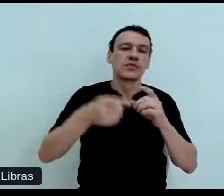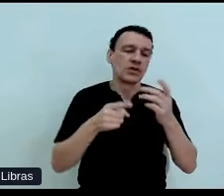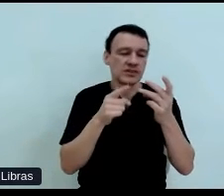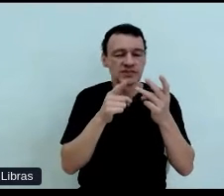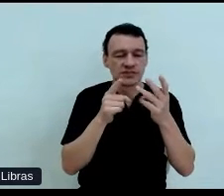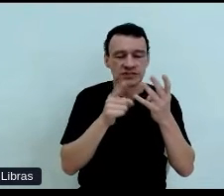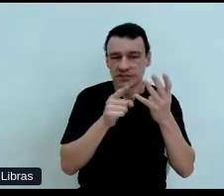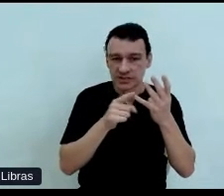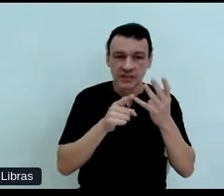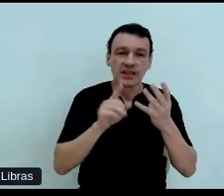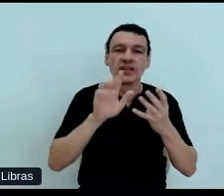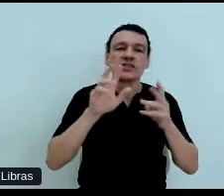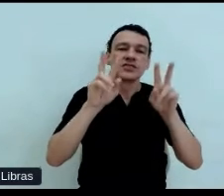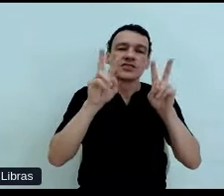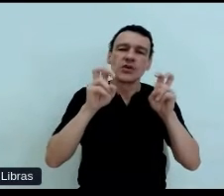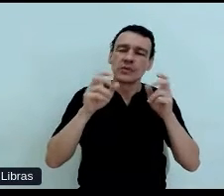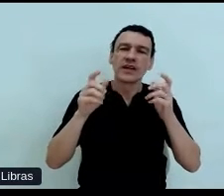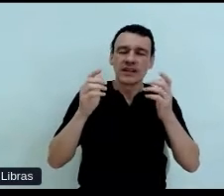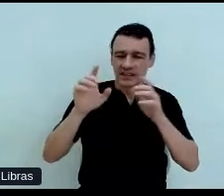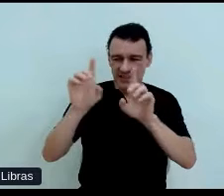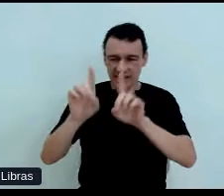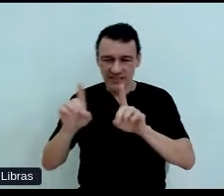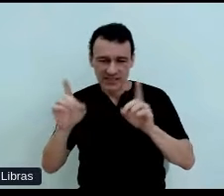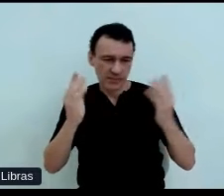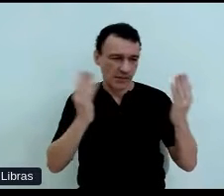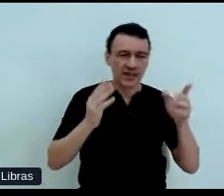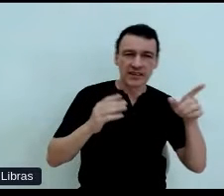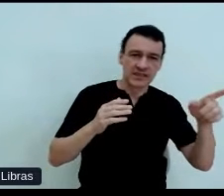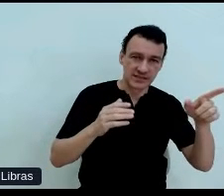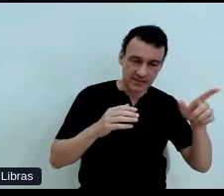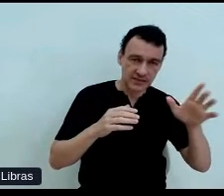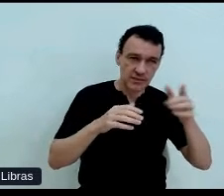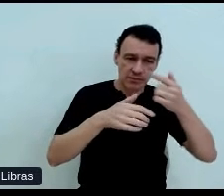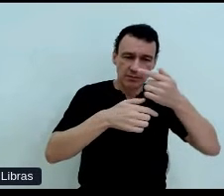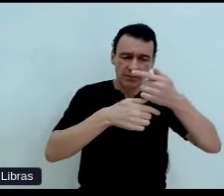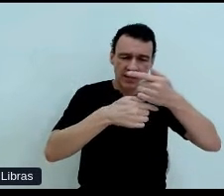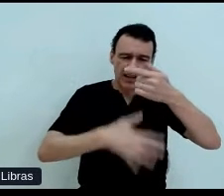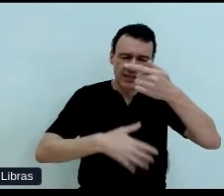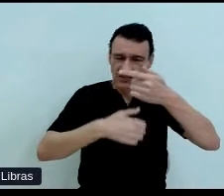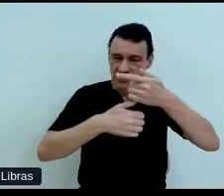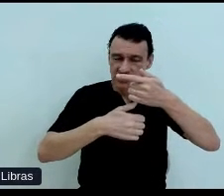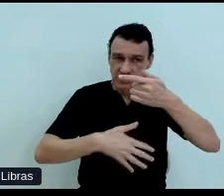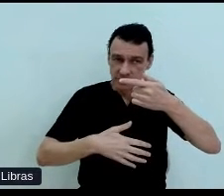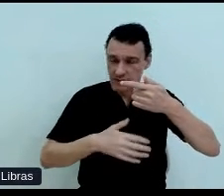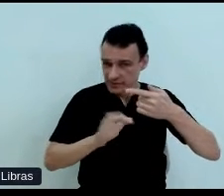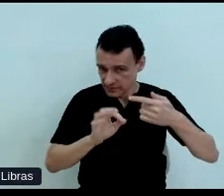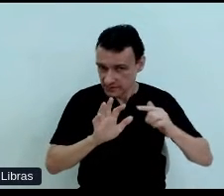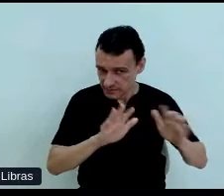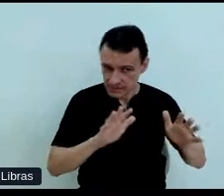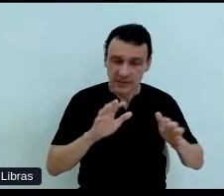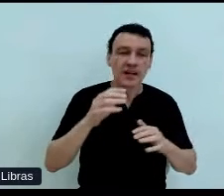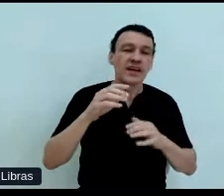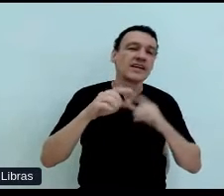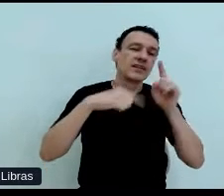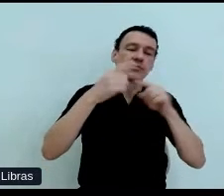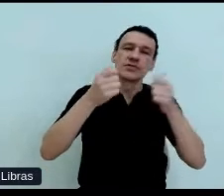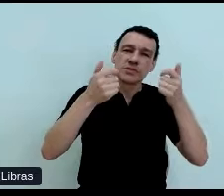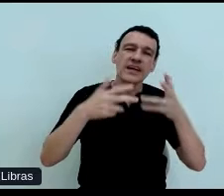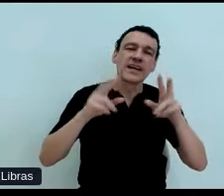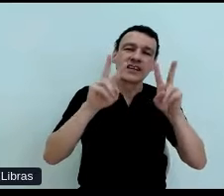da deficiência e também vamos falar sobre design universal